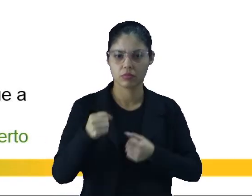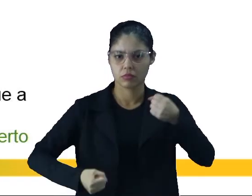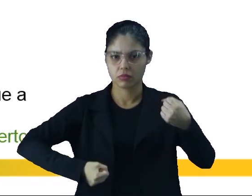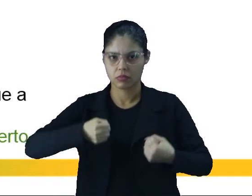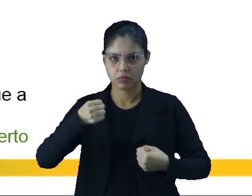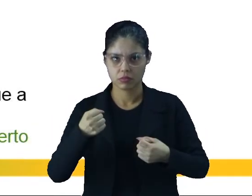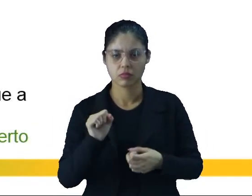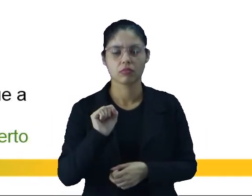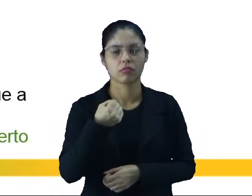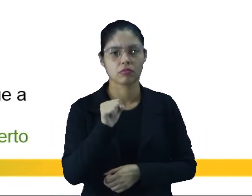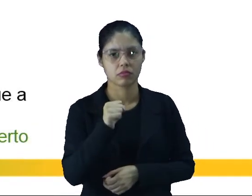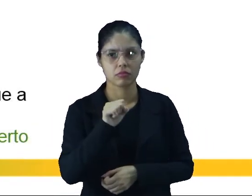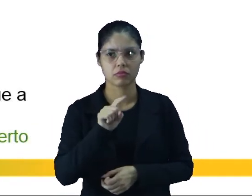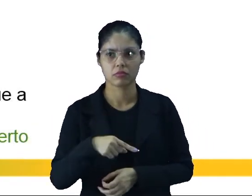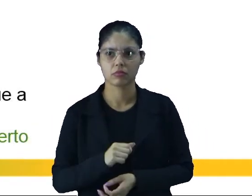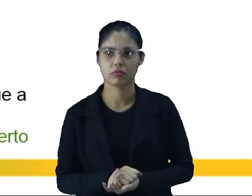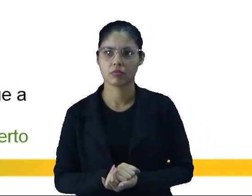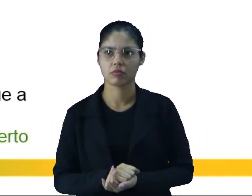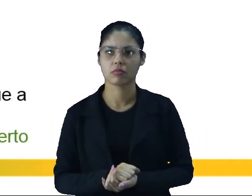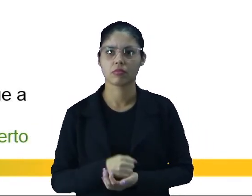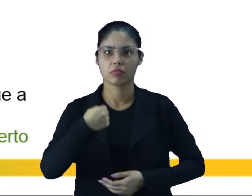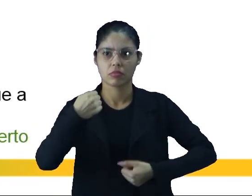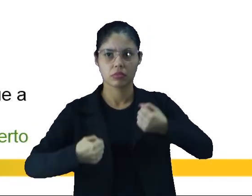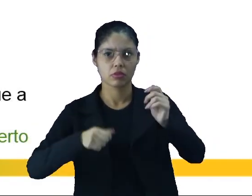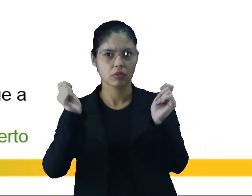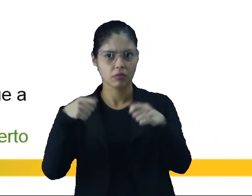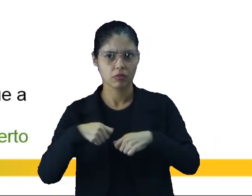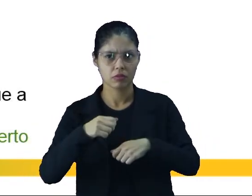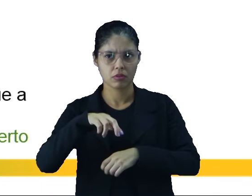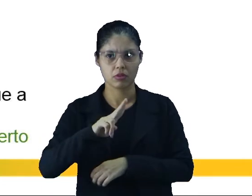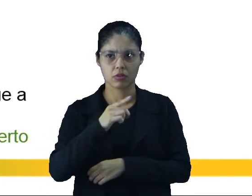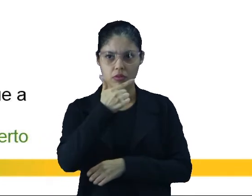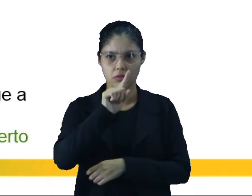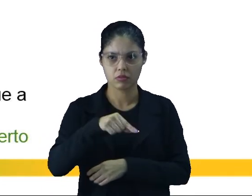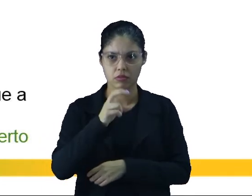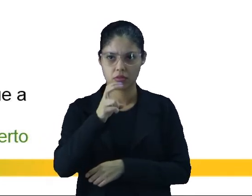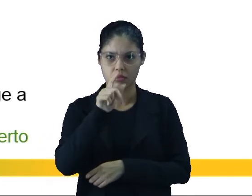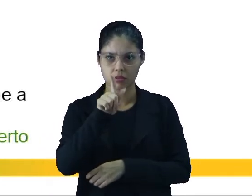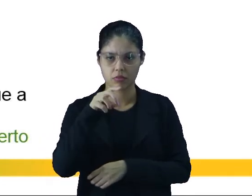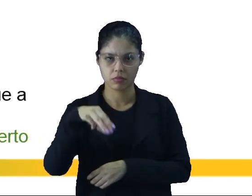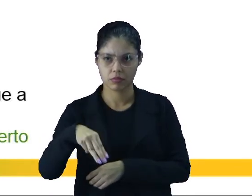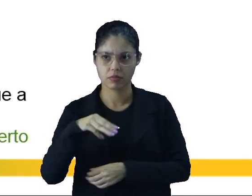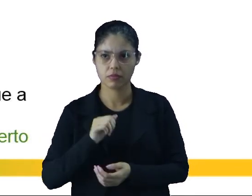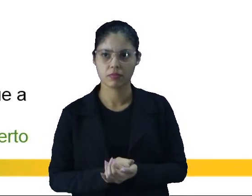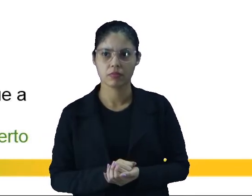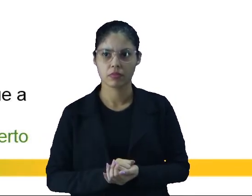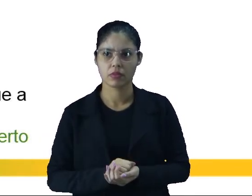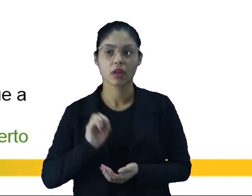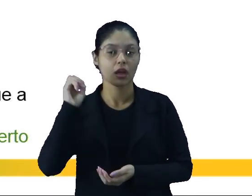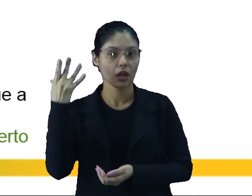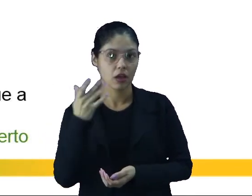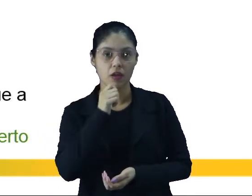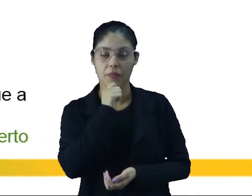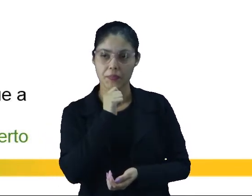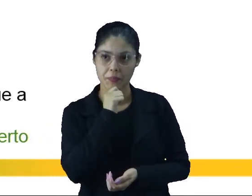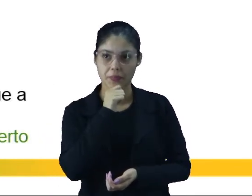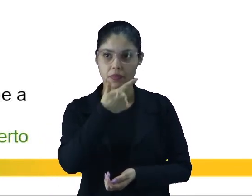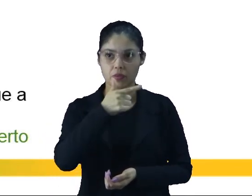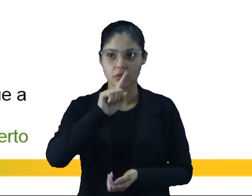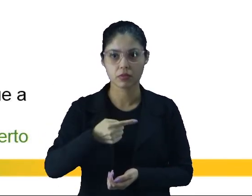caminhão 8.000, respectivamente. O caminhão possui uma bomba de 2,5 GPM, ou seja, é capaz de